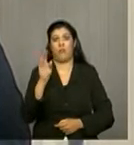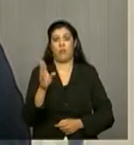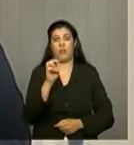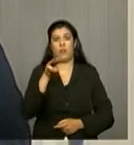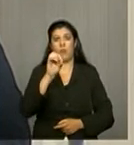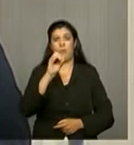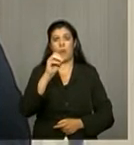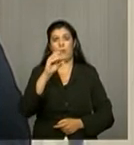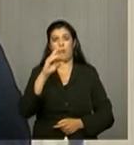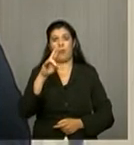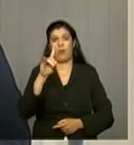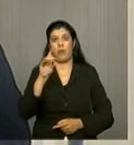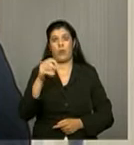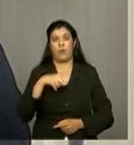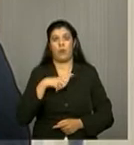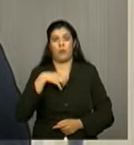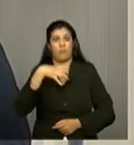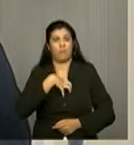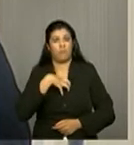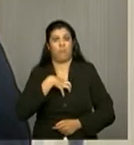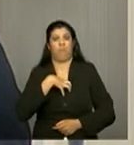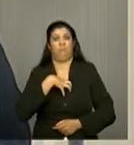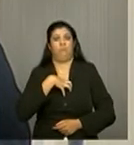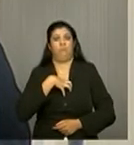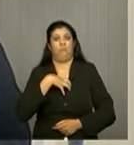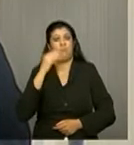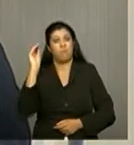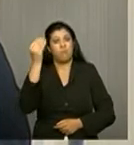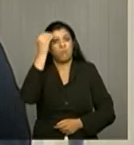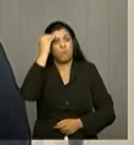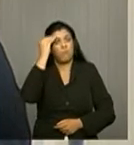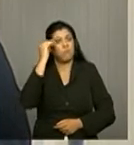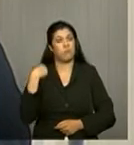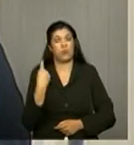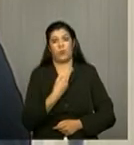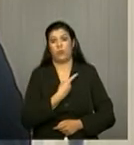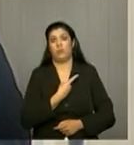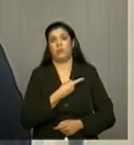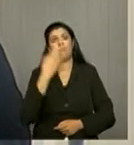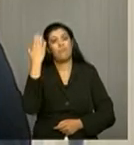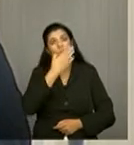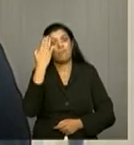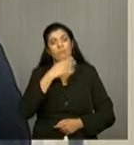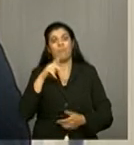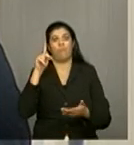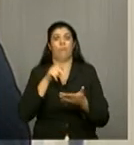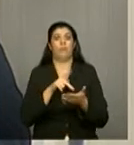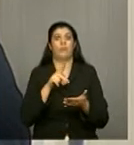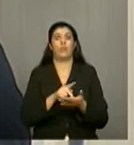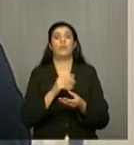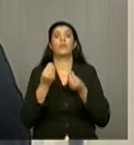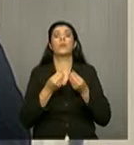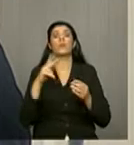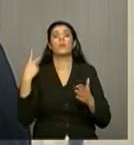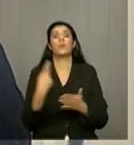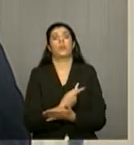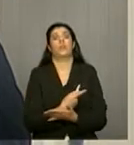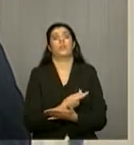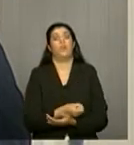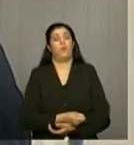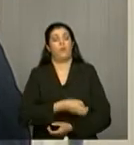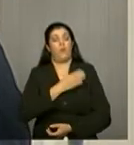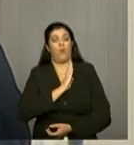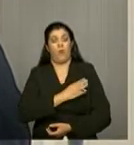certificado médico e se sentiu nos outros não podemos comprovar que efetivamente a ocorrido em parto